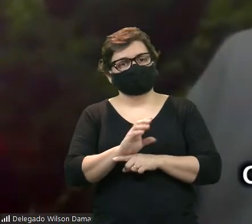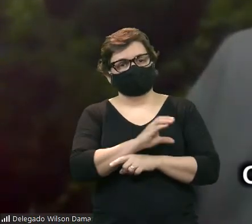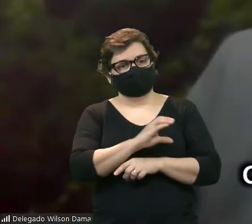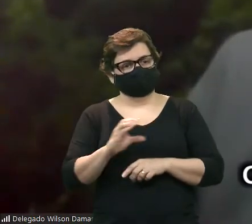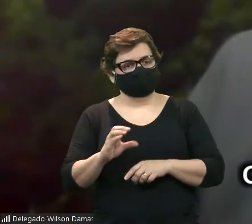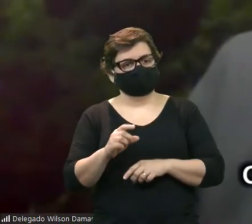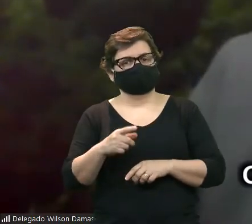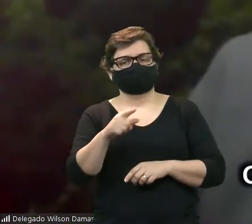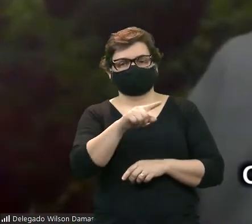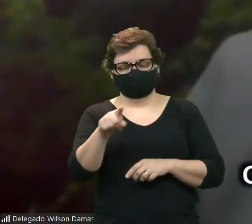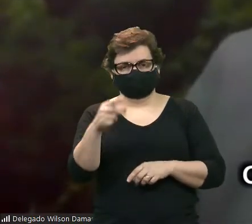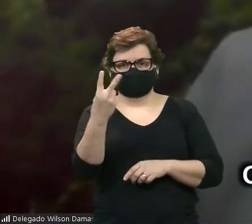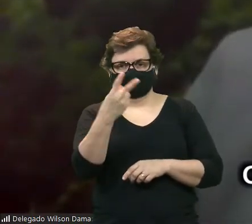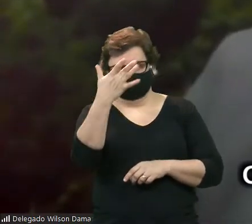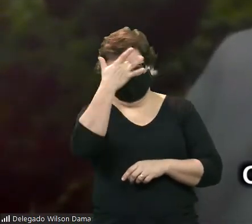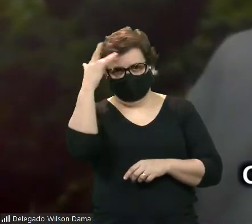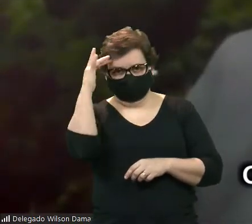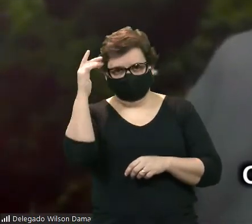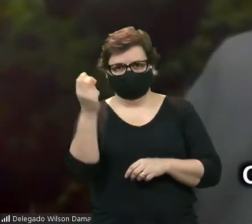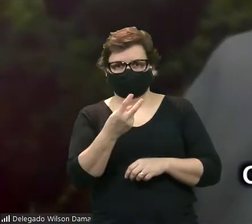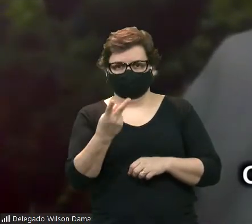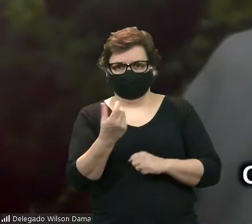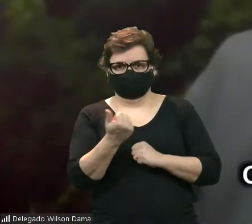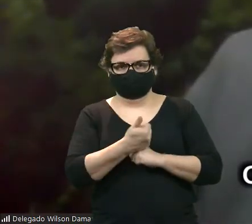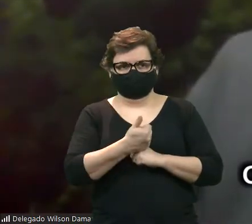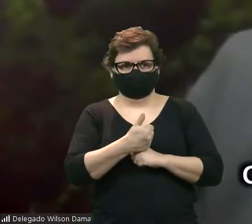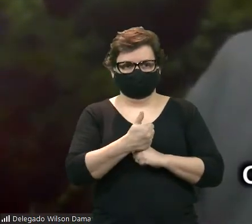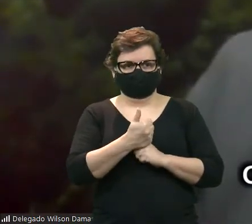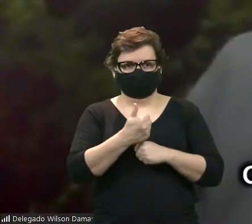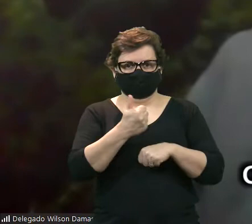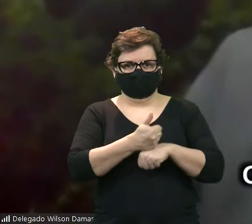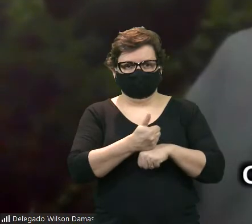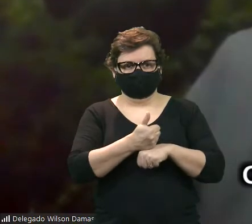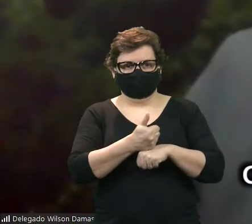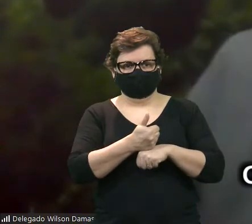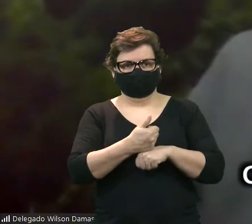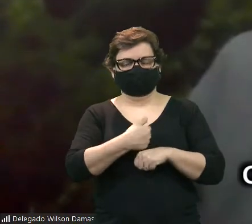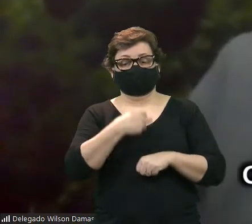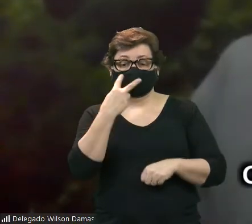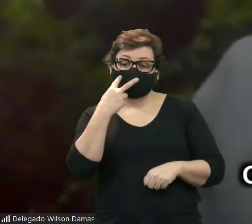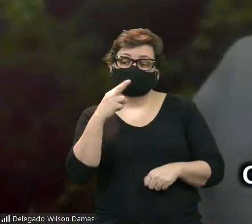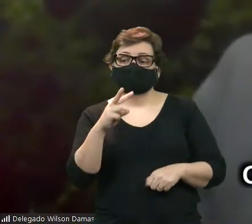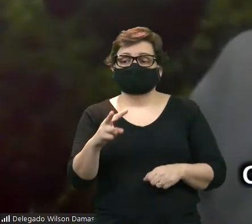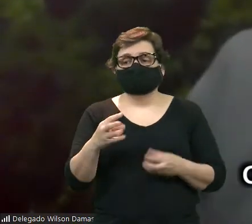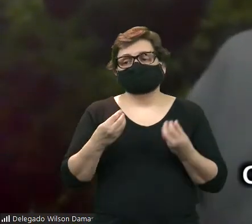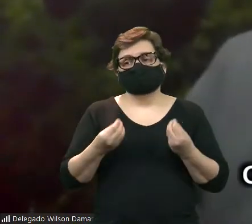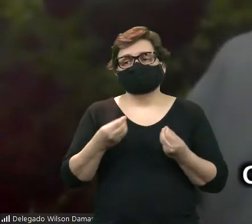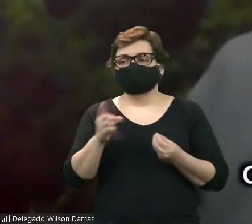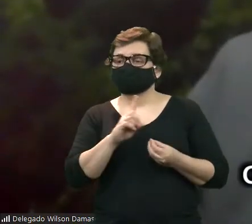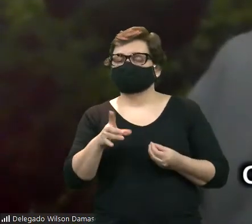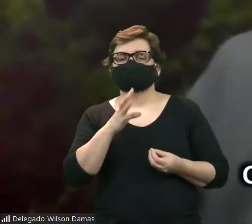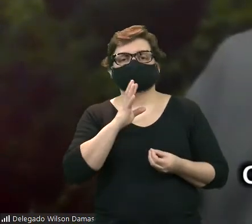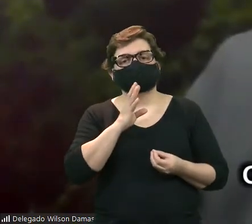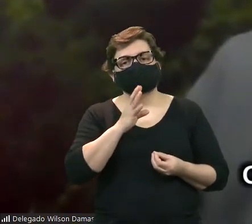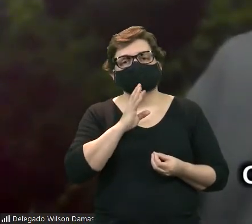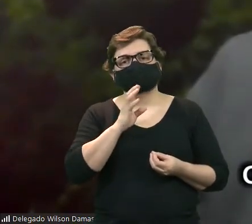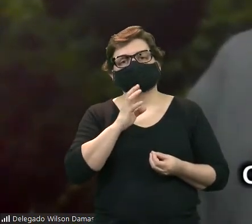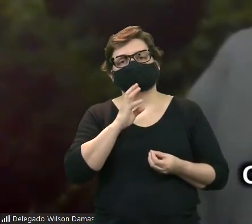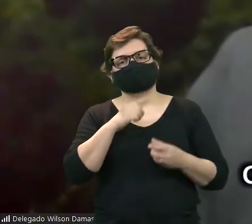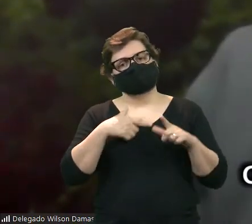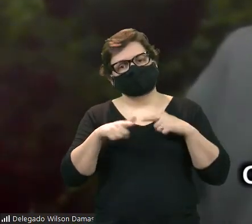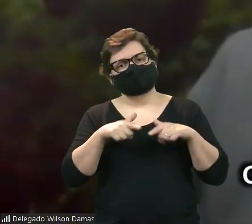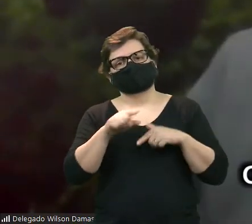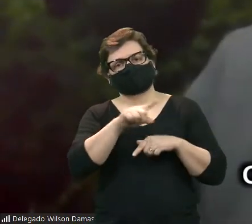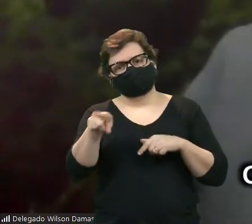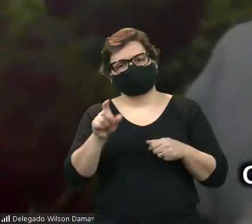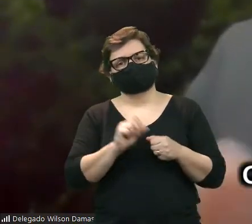dois profissionais, eu vejo como um demérito da atuação deles. E eu falo isso por quê, presidente? E